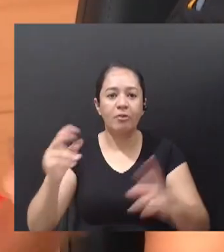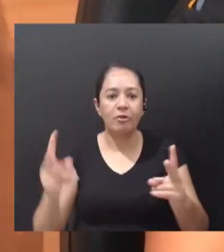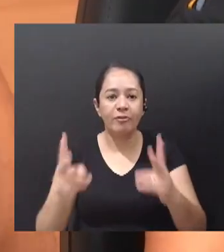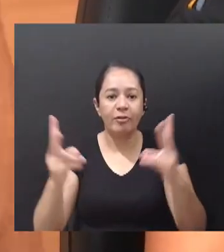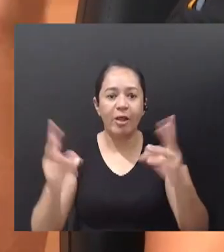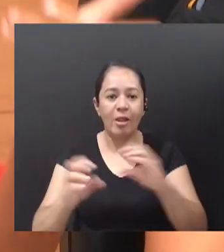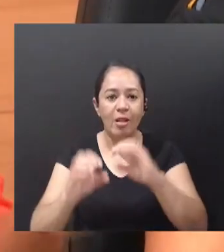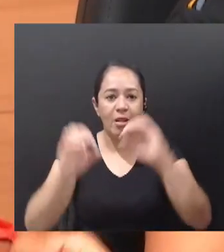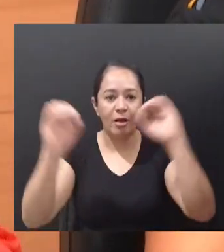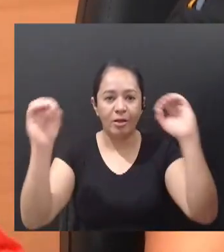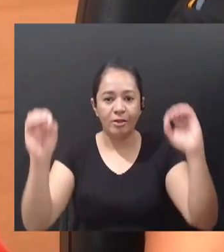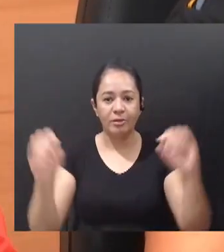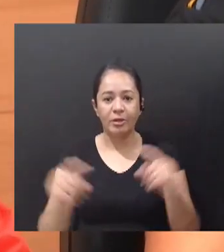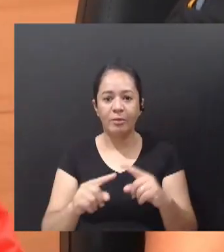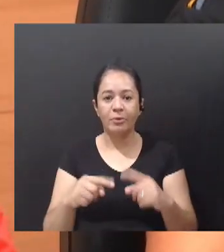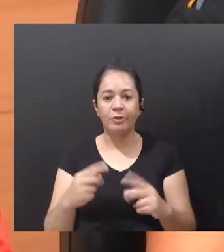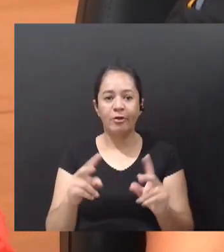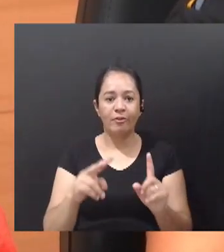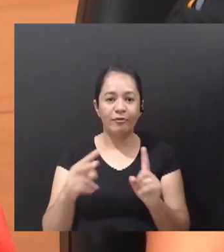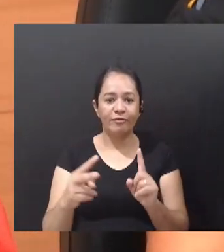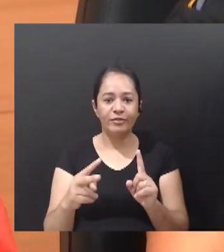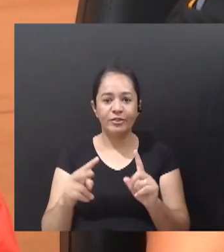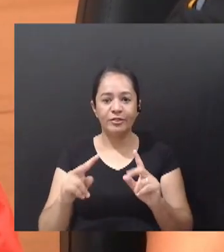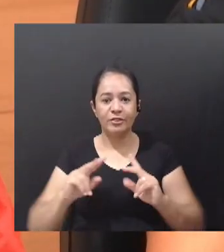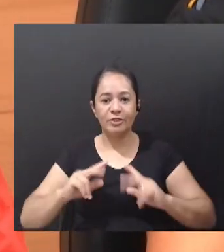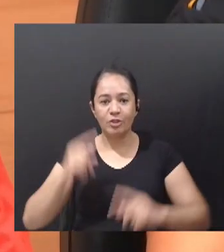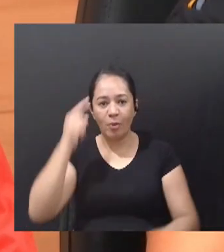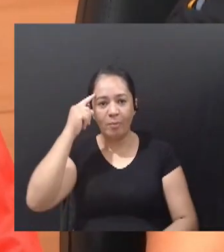não somos vistos como seres pensantes.